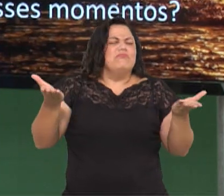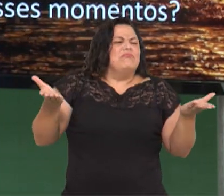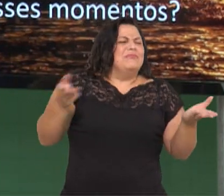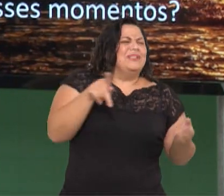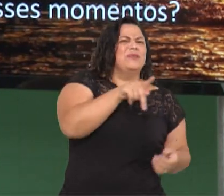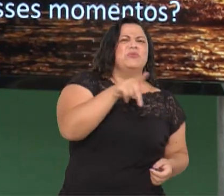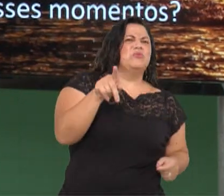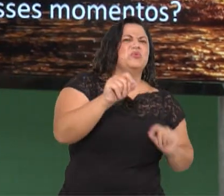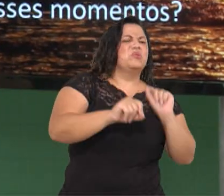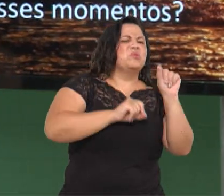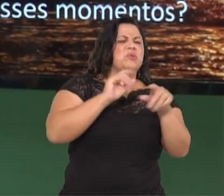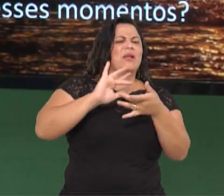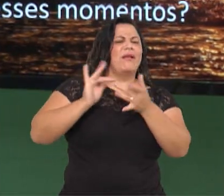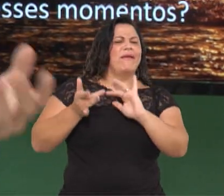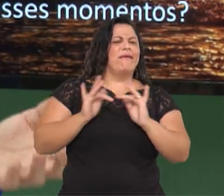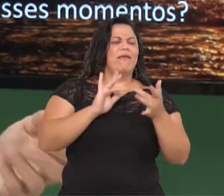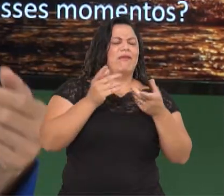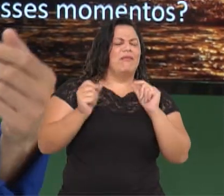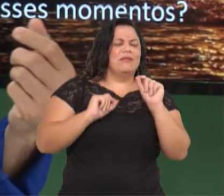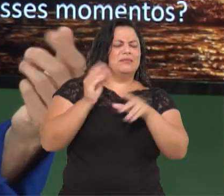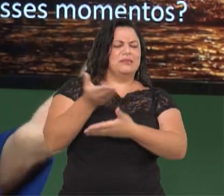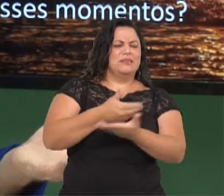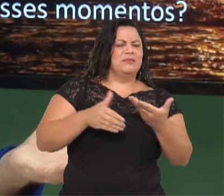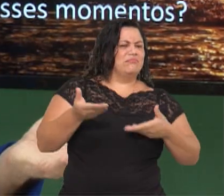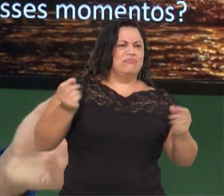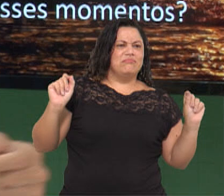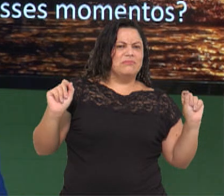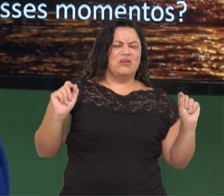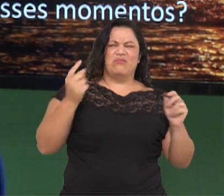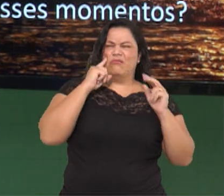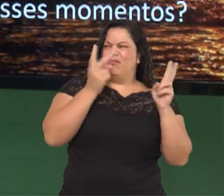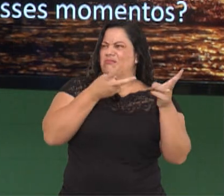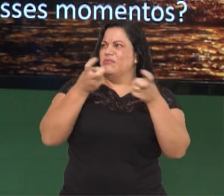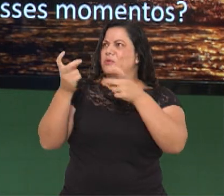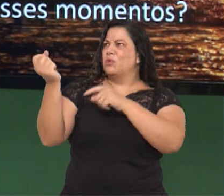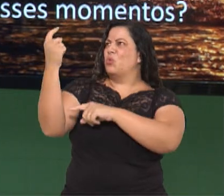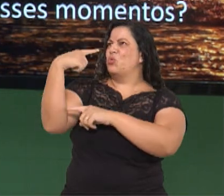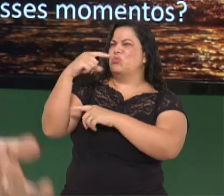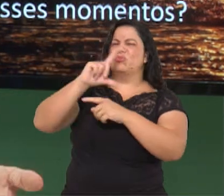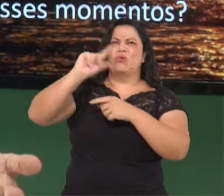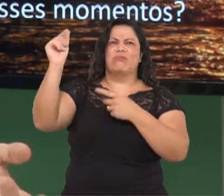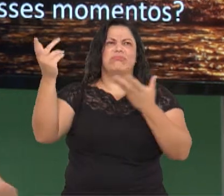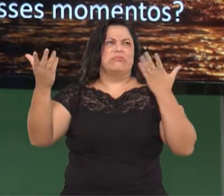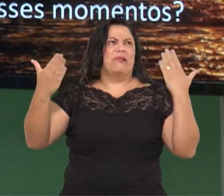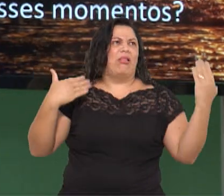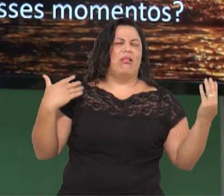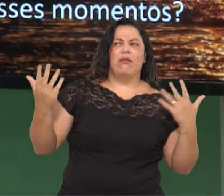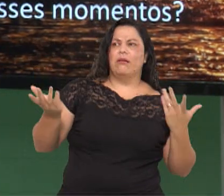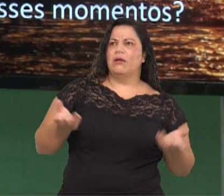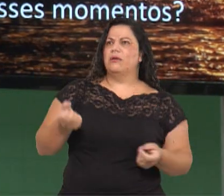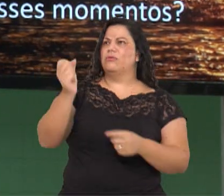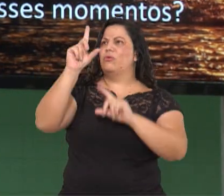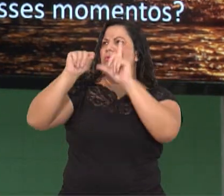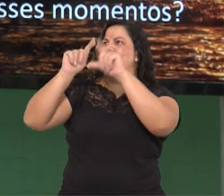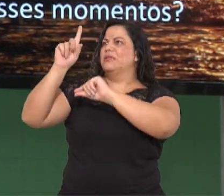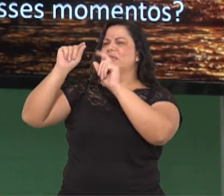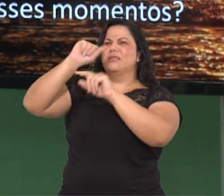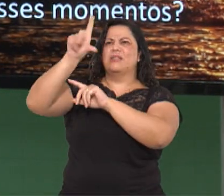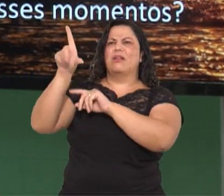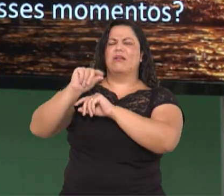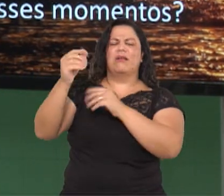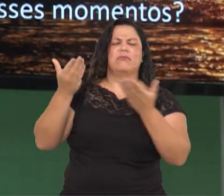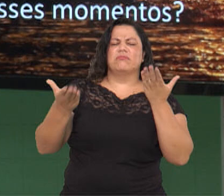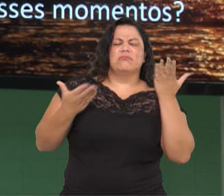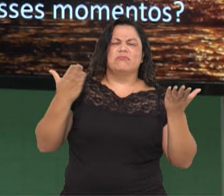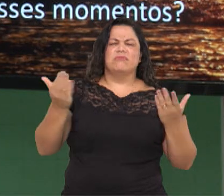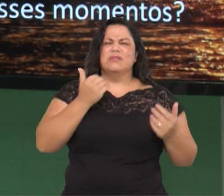tem isso a ver com a nossa aula de hoje? Observar o sol se pondo, nascendo, ou as estrelas, ou a lua?